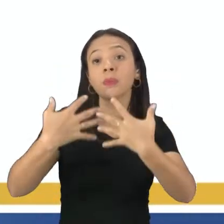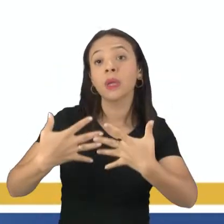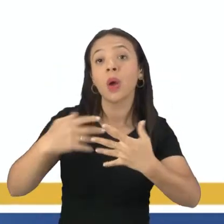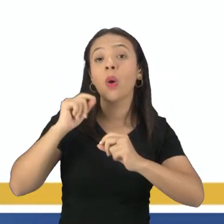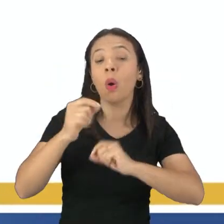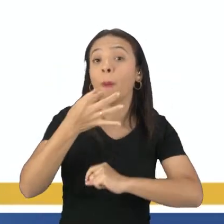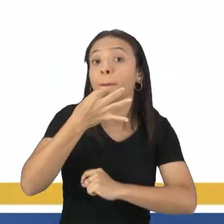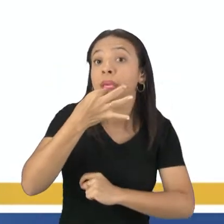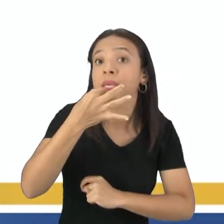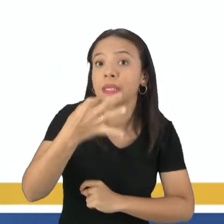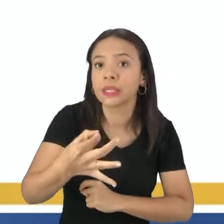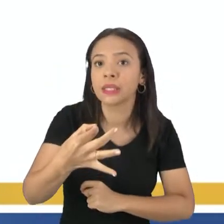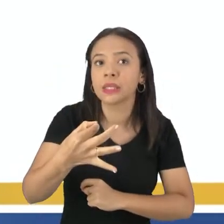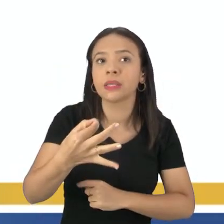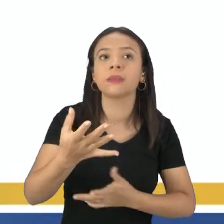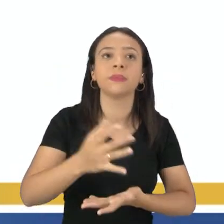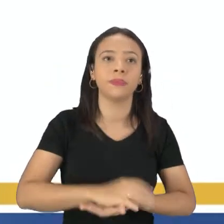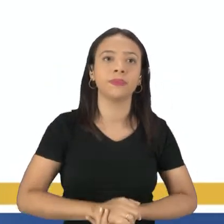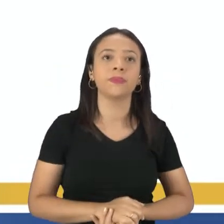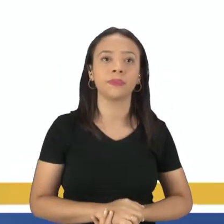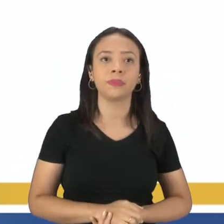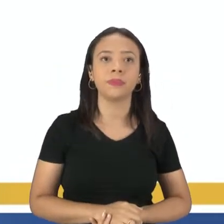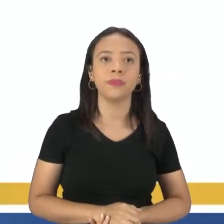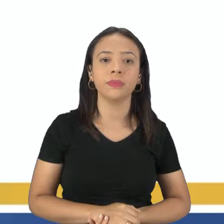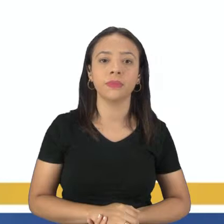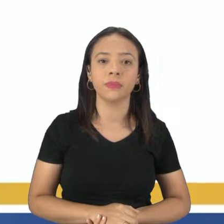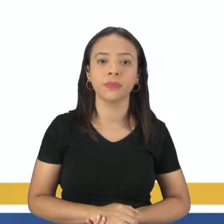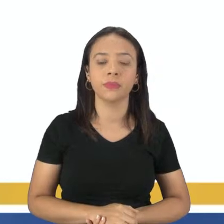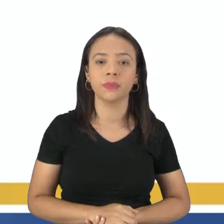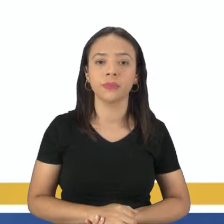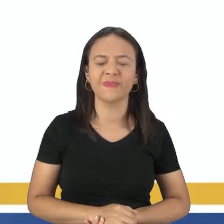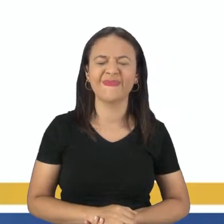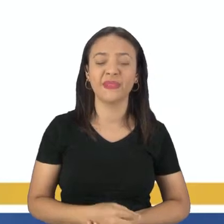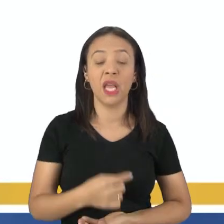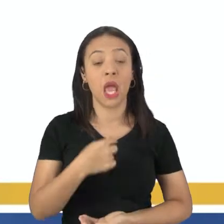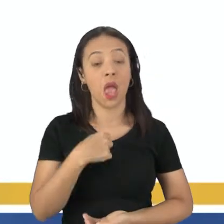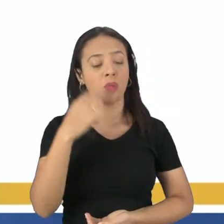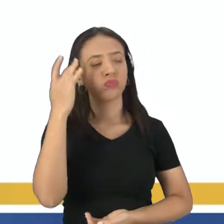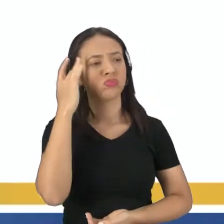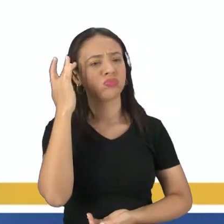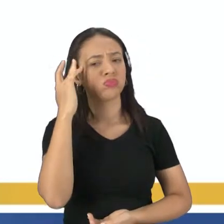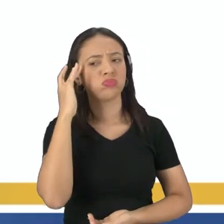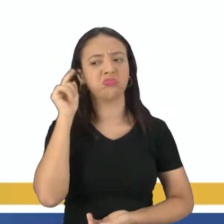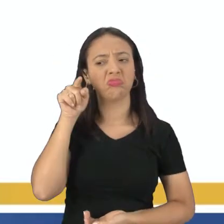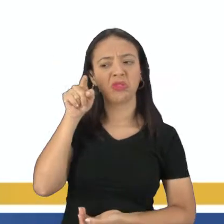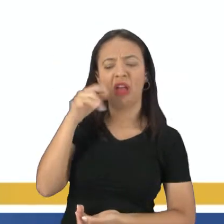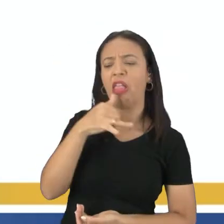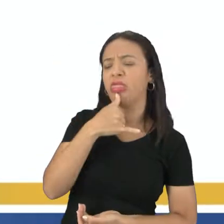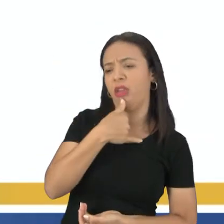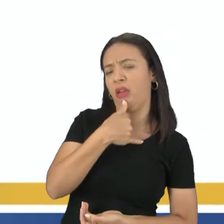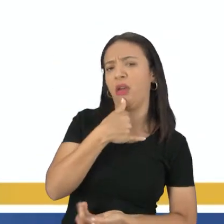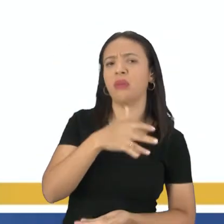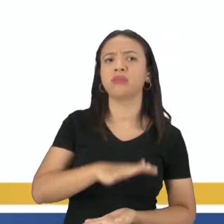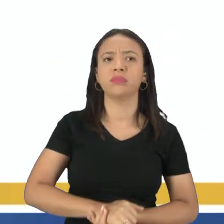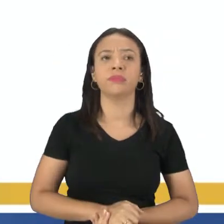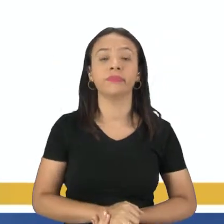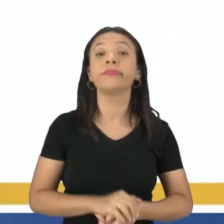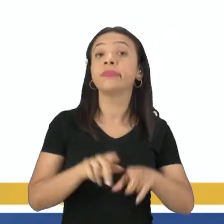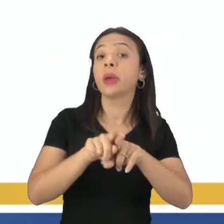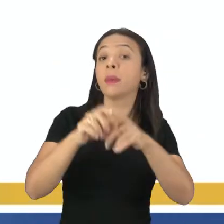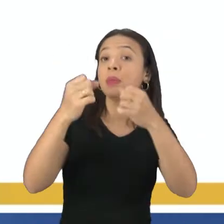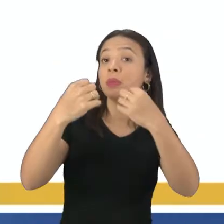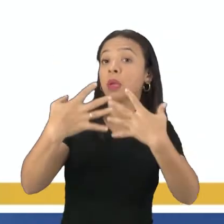Para dar opinião, I think she is unhappy. Eu acho que ela está infeliz. E para falar